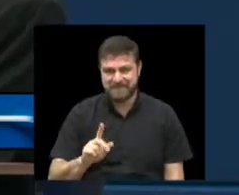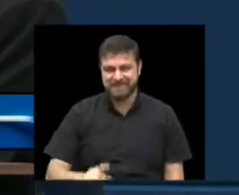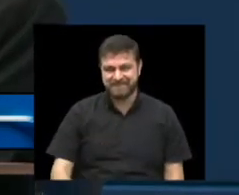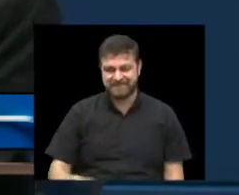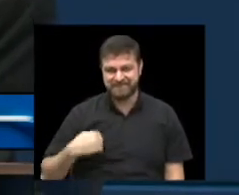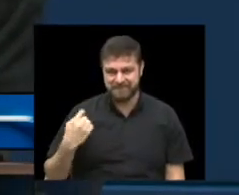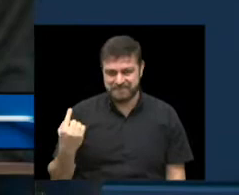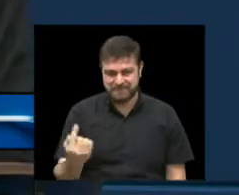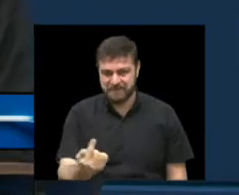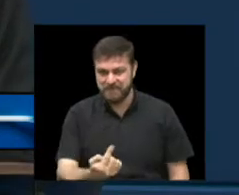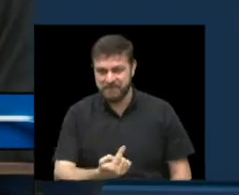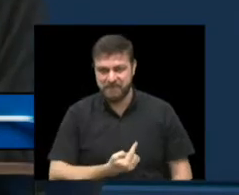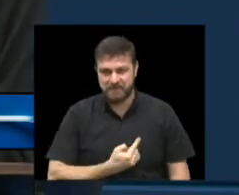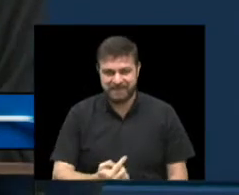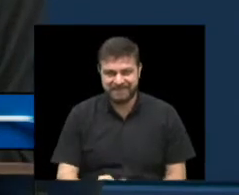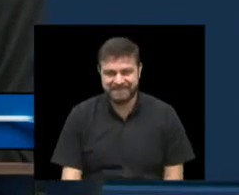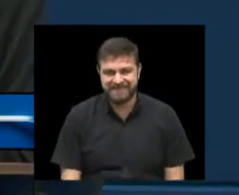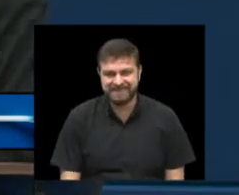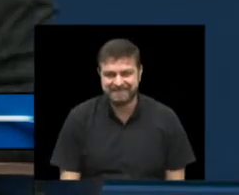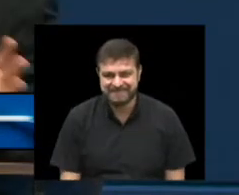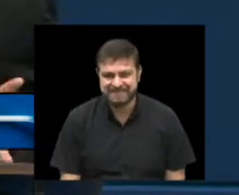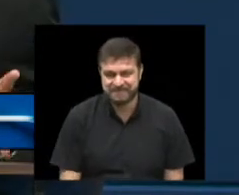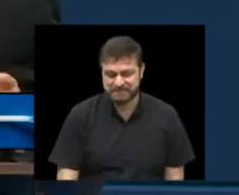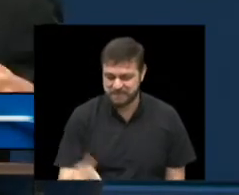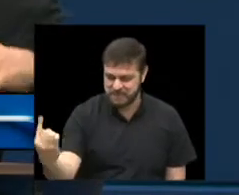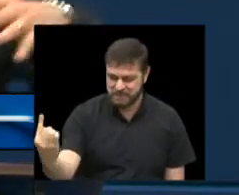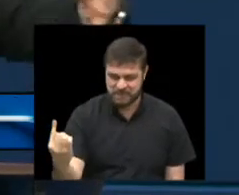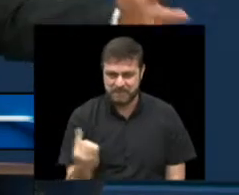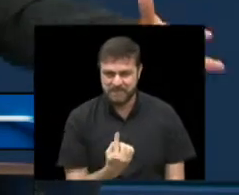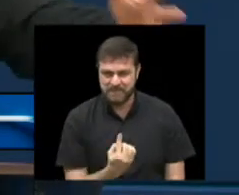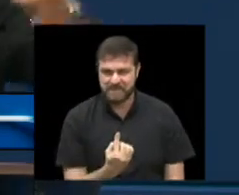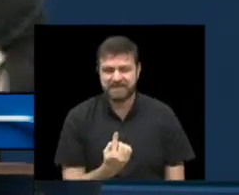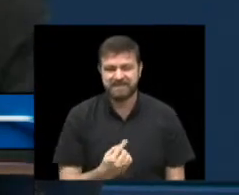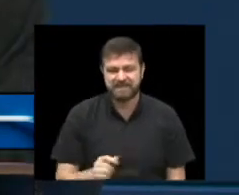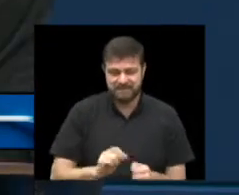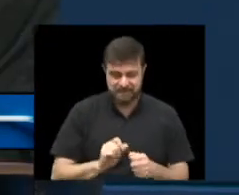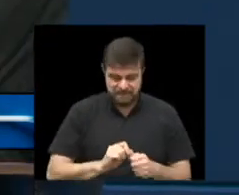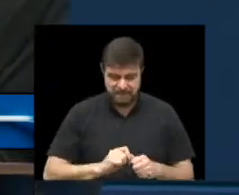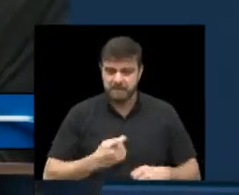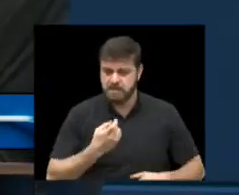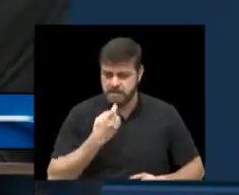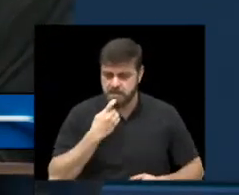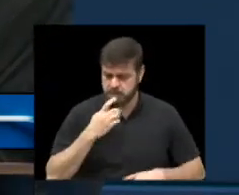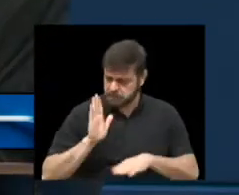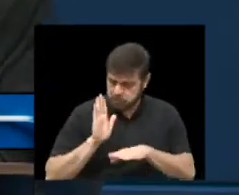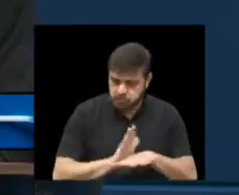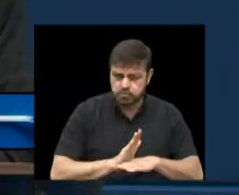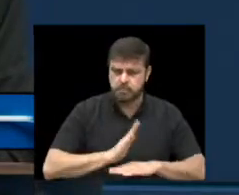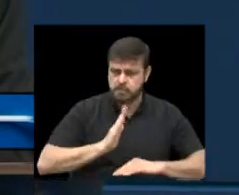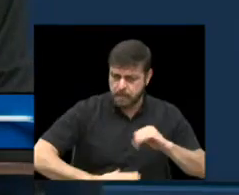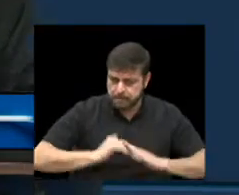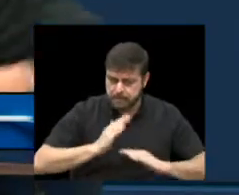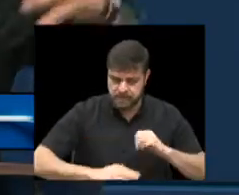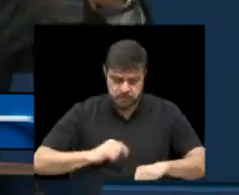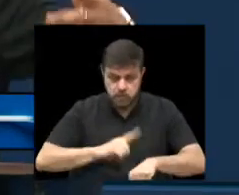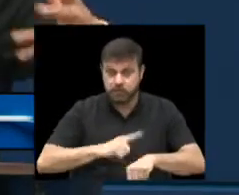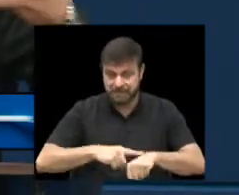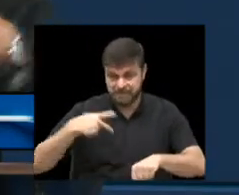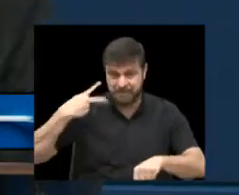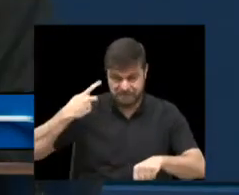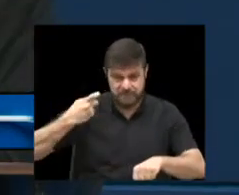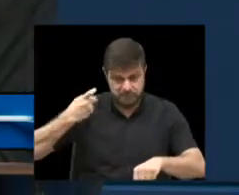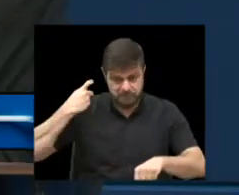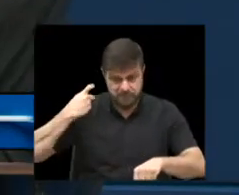como uma pessoa que é boníssima, que marcou a nossa cidade na sua atuação política e agora, uma